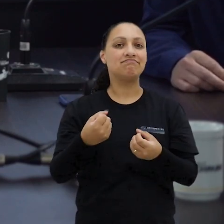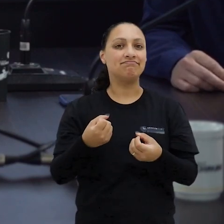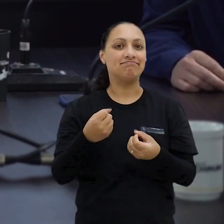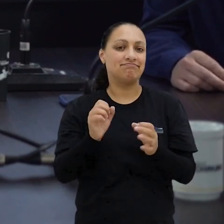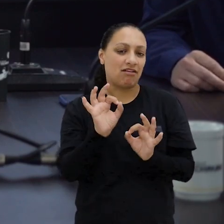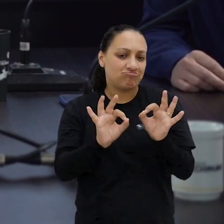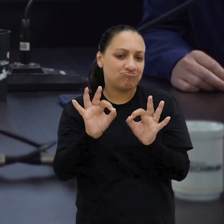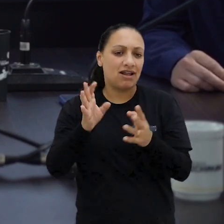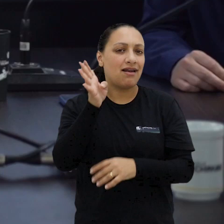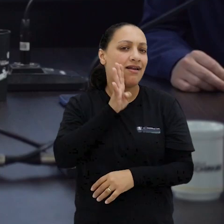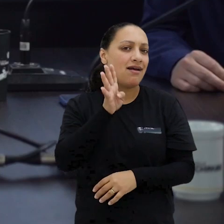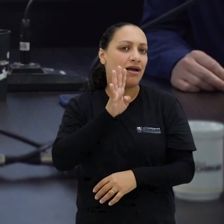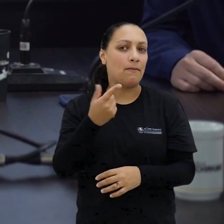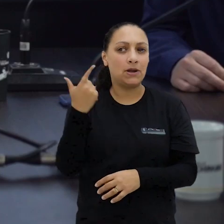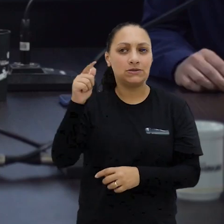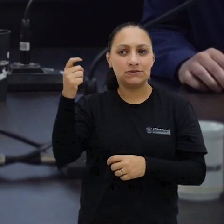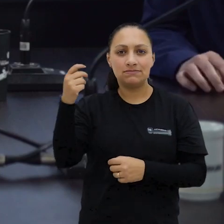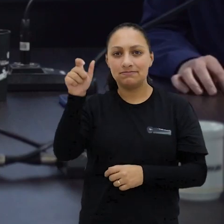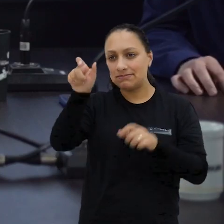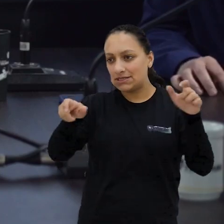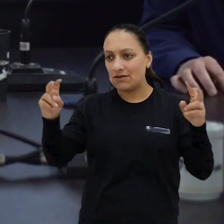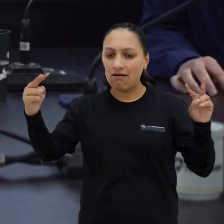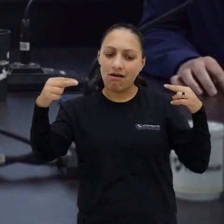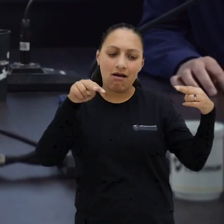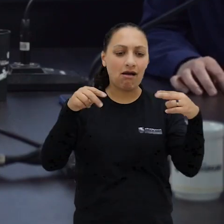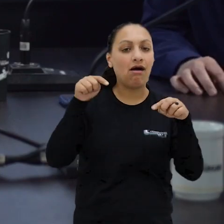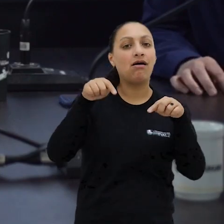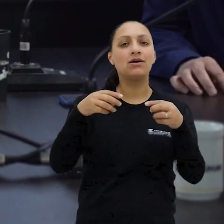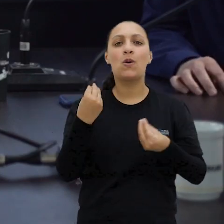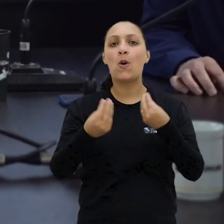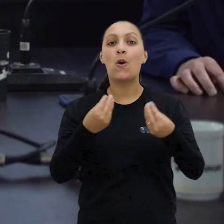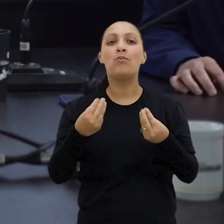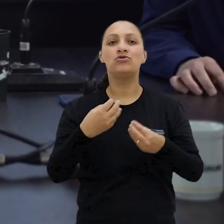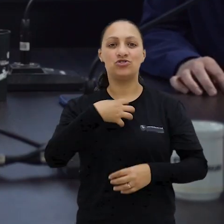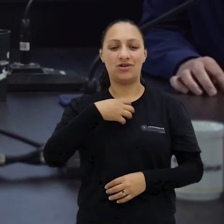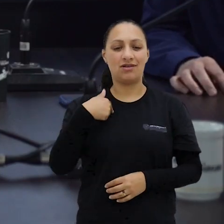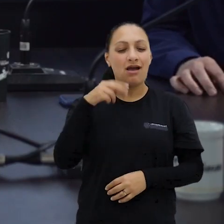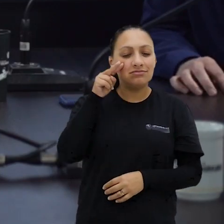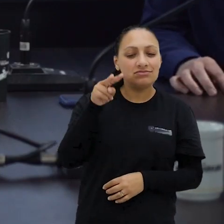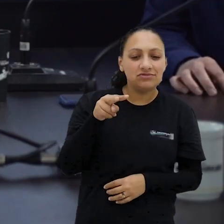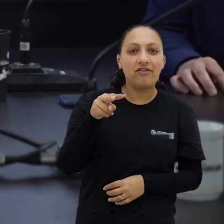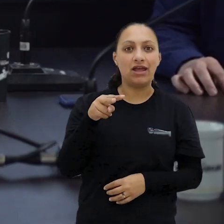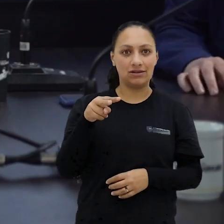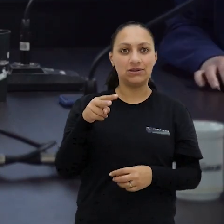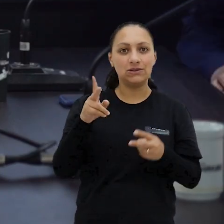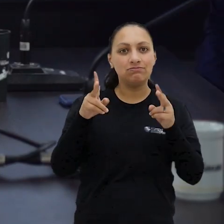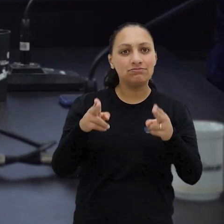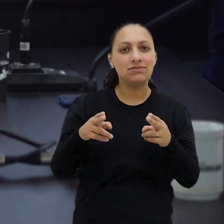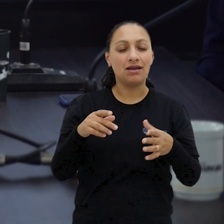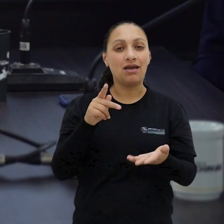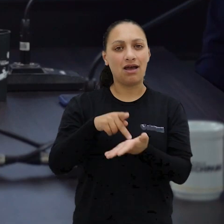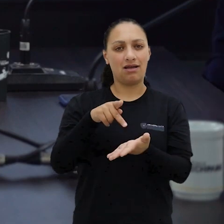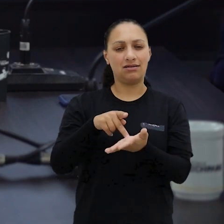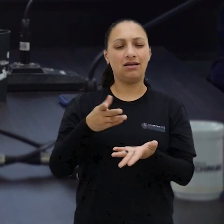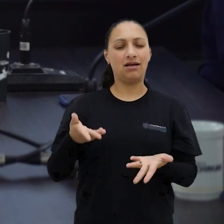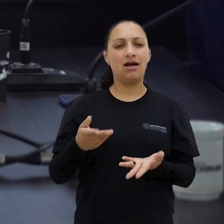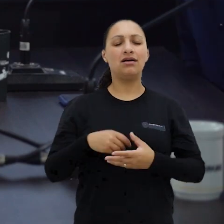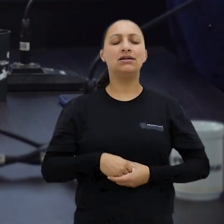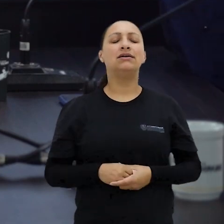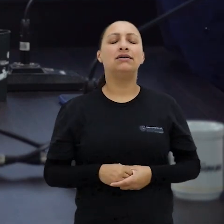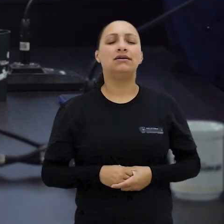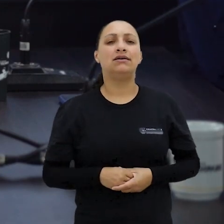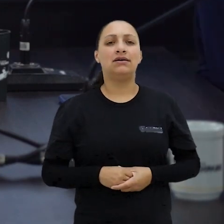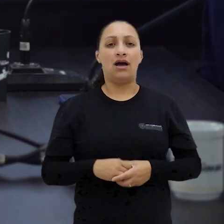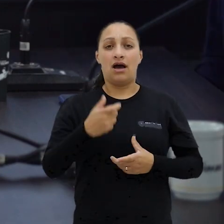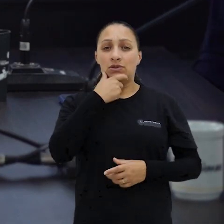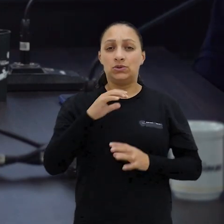muito legal para que as pessoas enxerguem isso da maneira como tu tá enxergando e como tu quer, na verdade, né? Então, assim, acho que tudo que